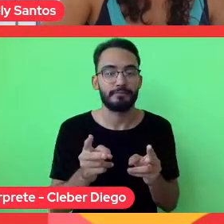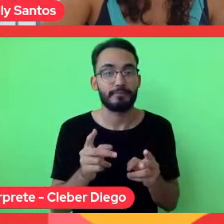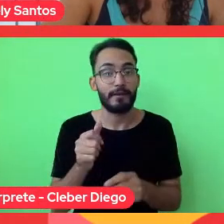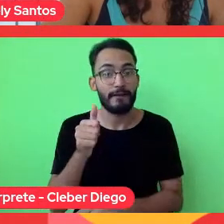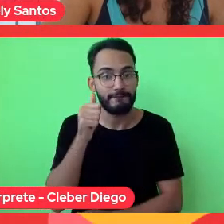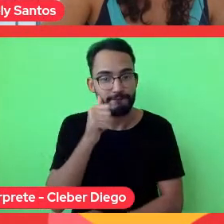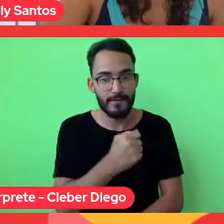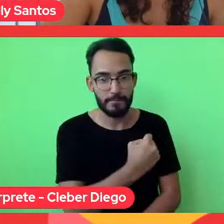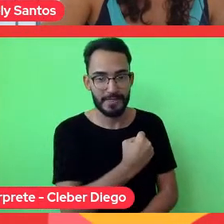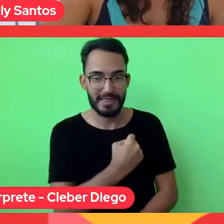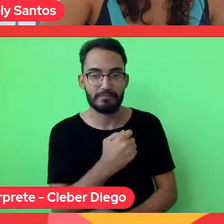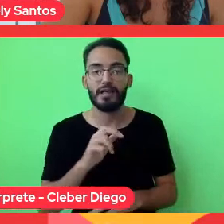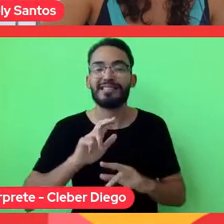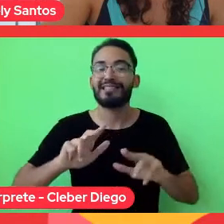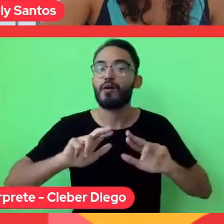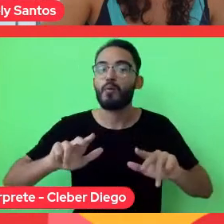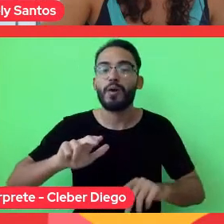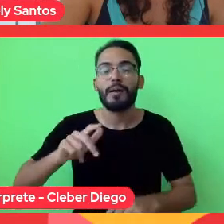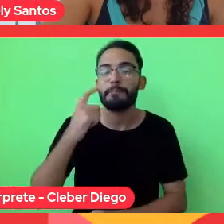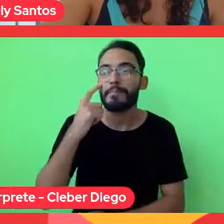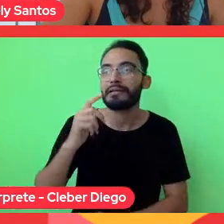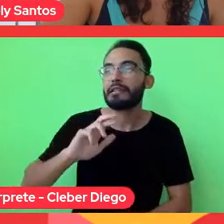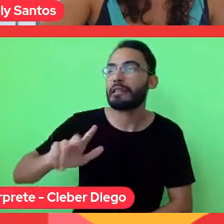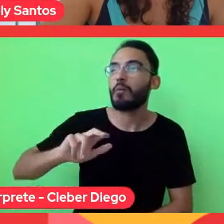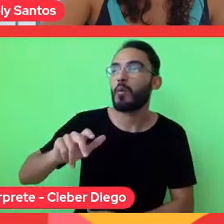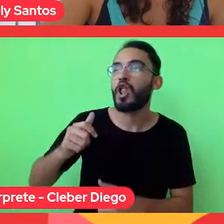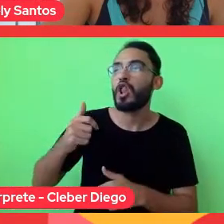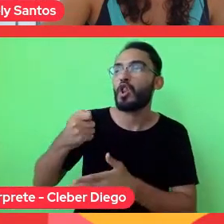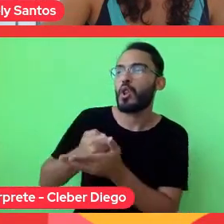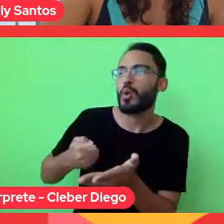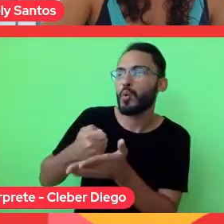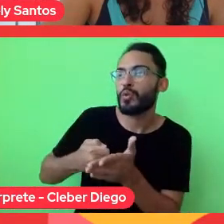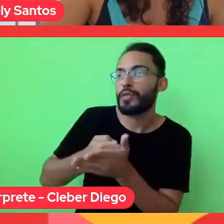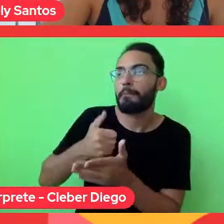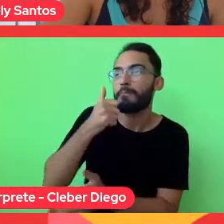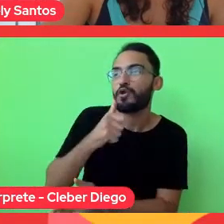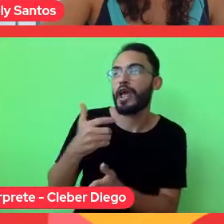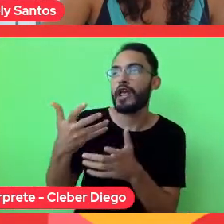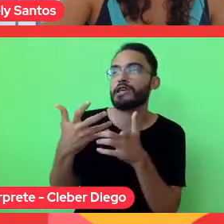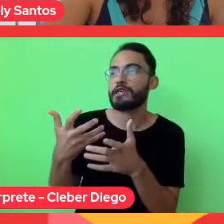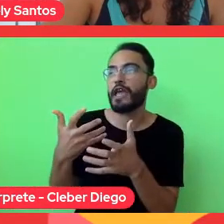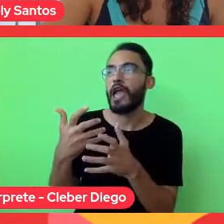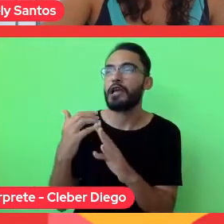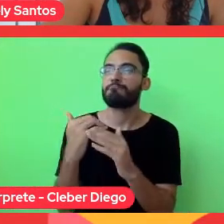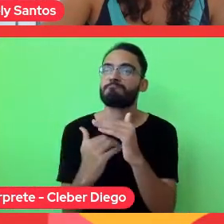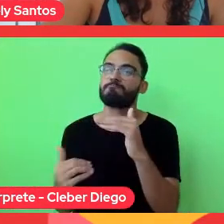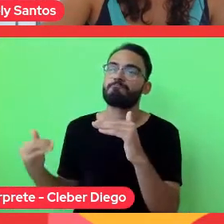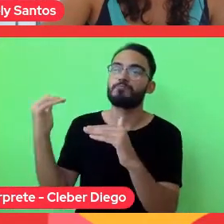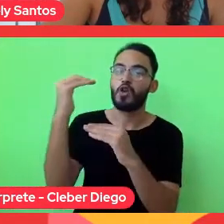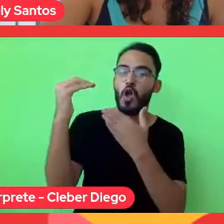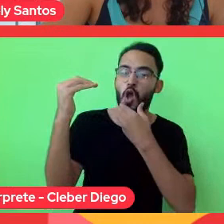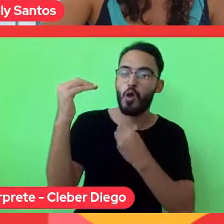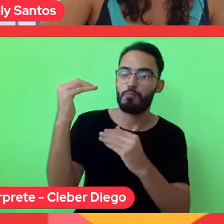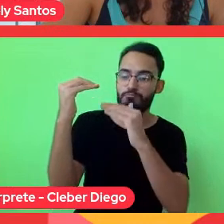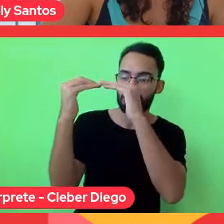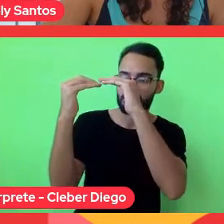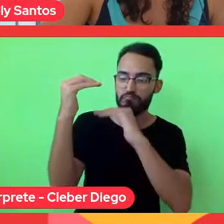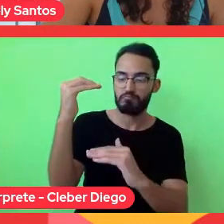Feminismo não é uma questão de luta que as mulheres querem o lugar dos homens e nem o que seja,